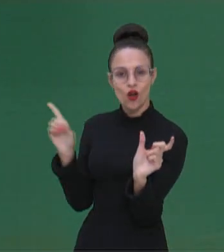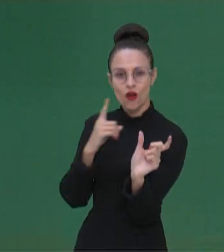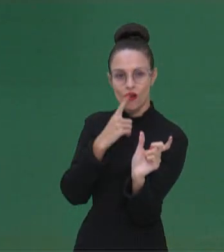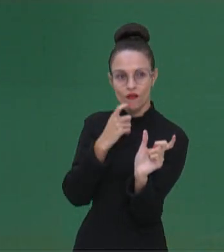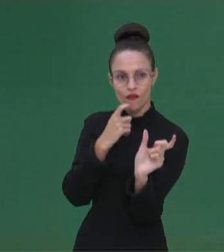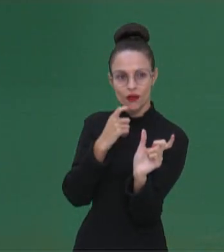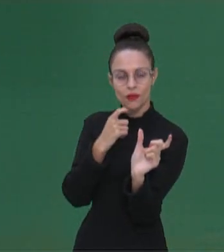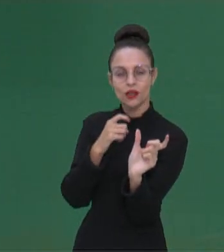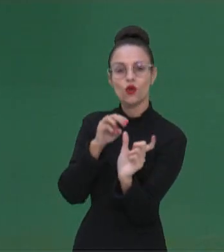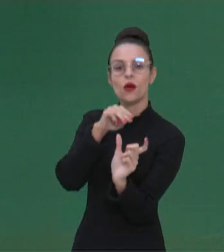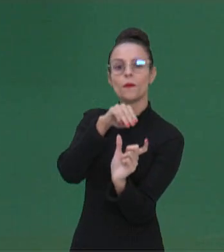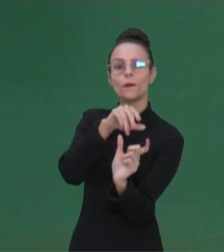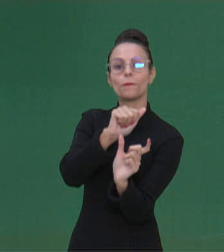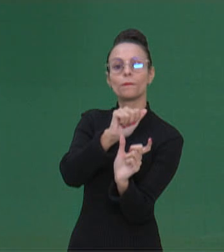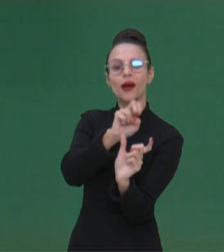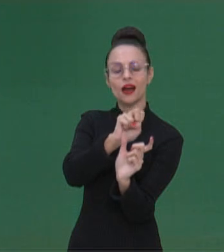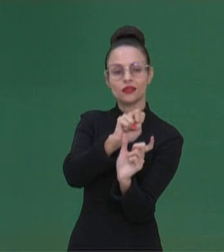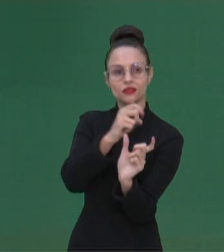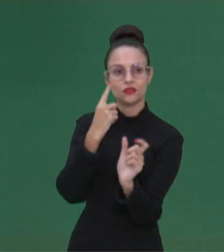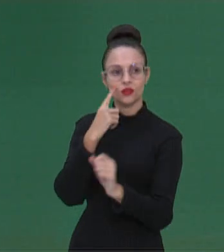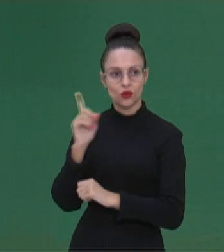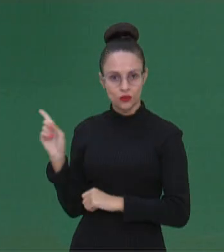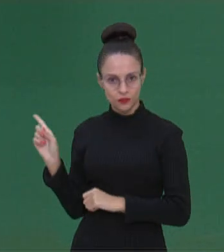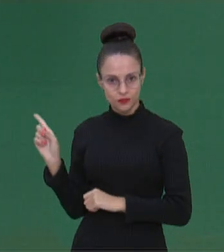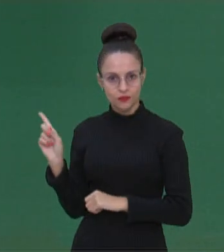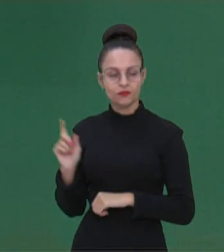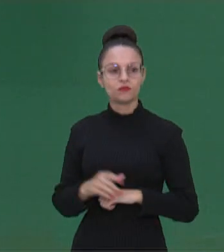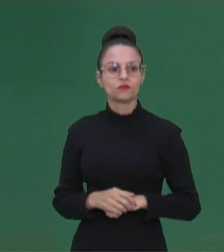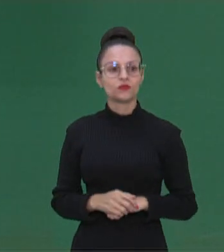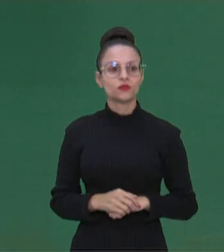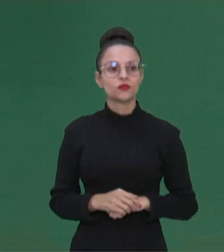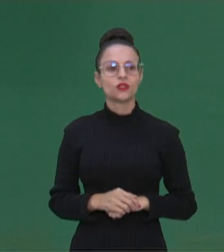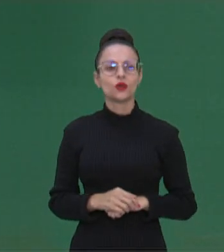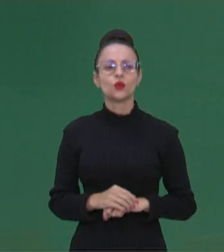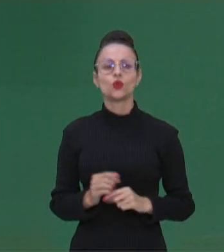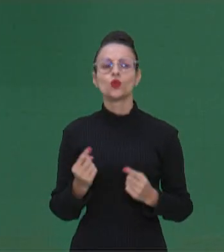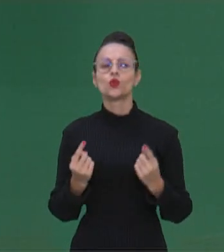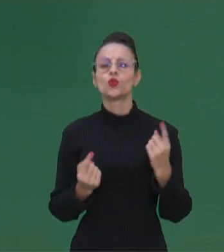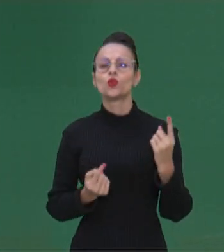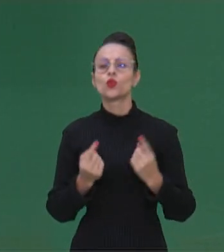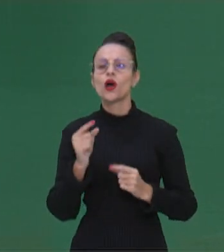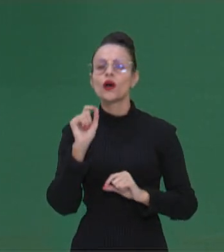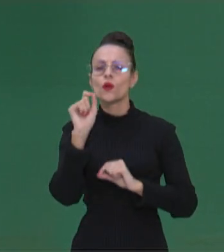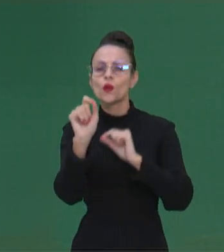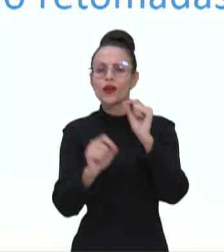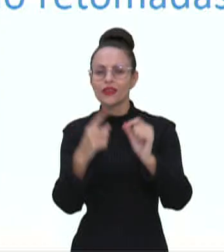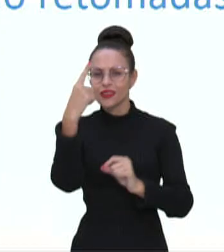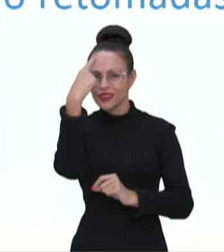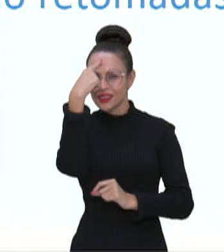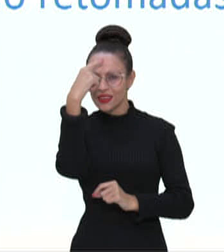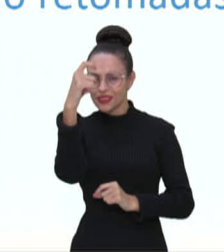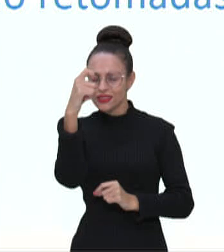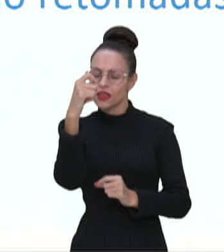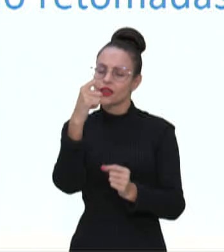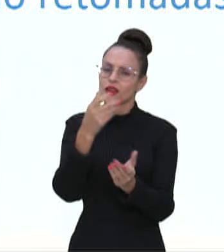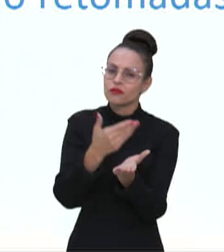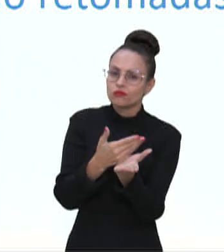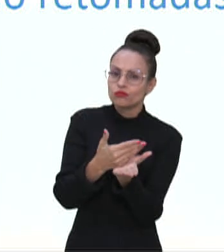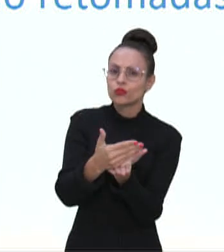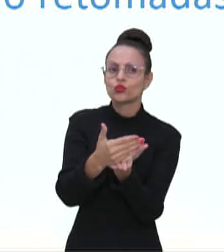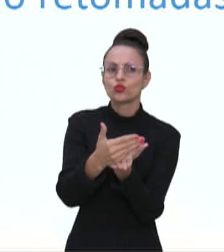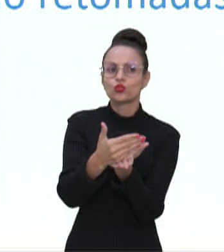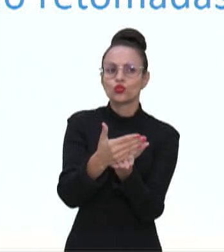a letrinha mas em vermelho, né? Qual ideia é introduzida